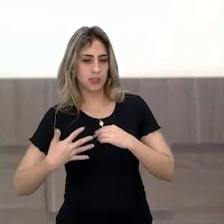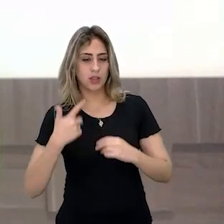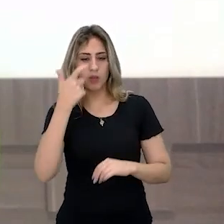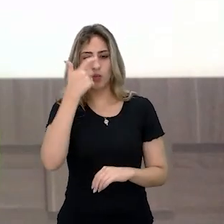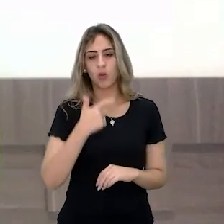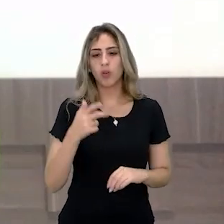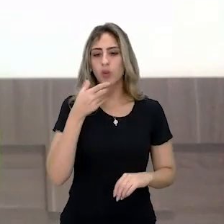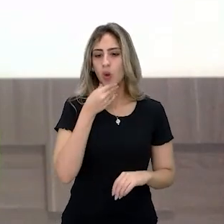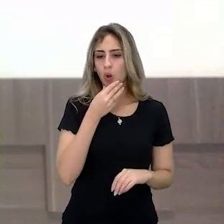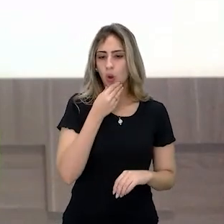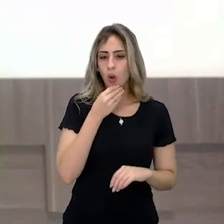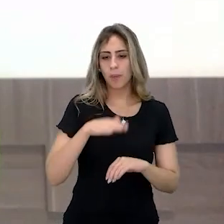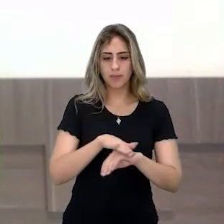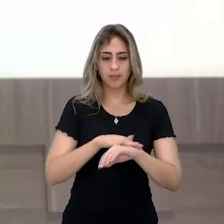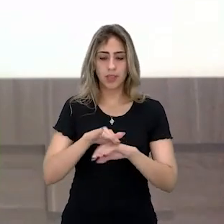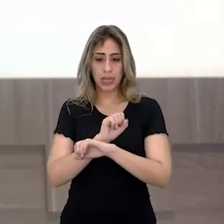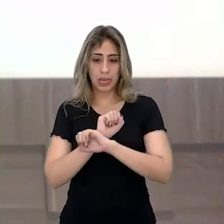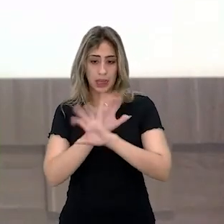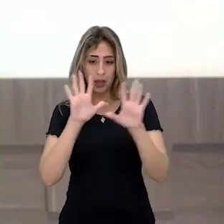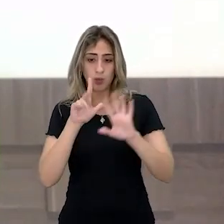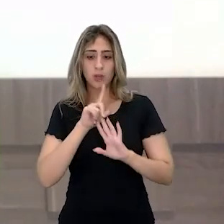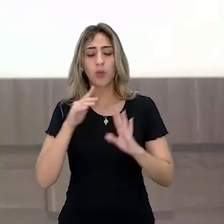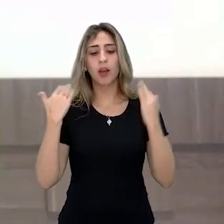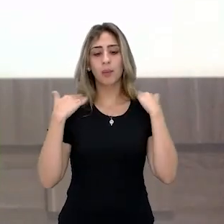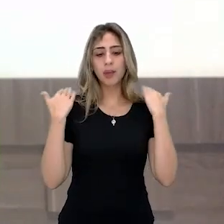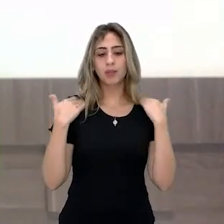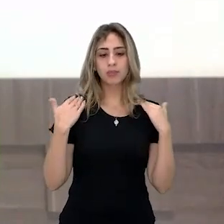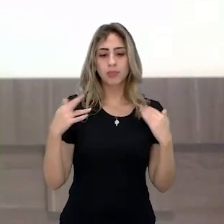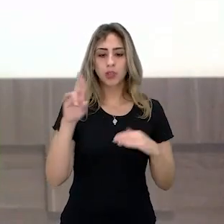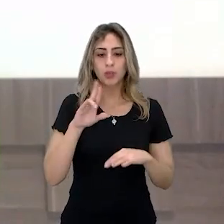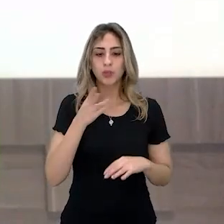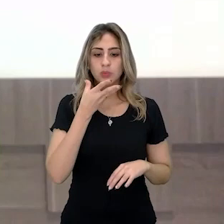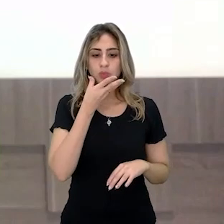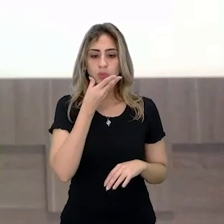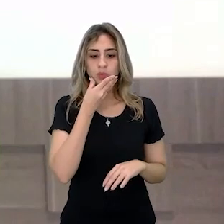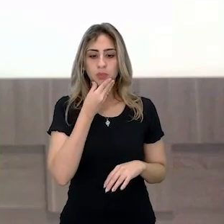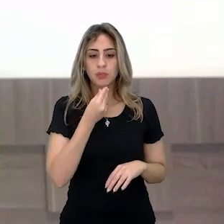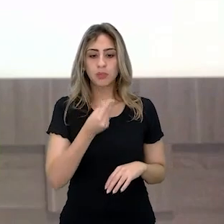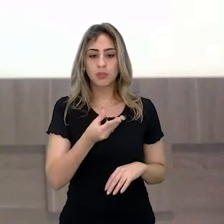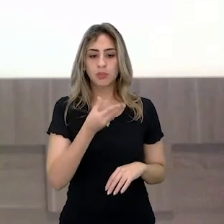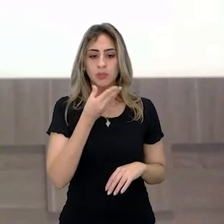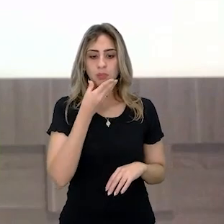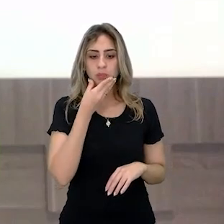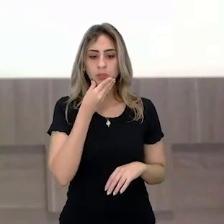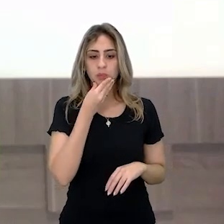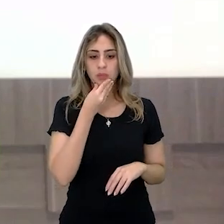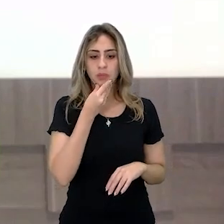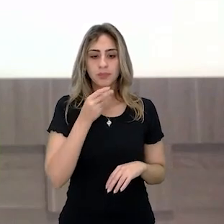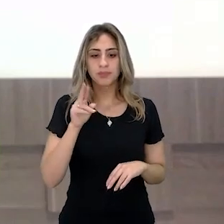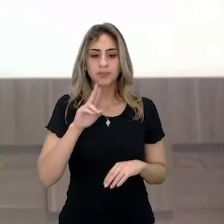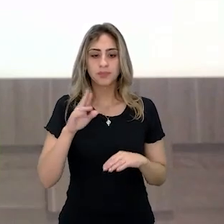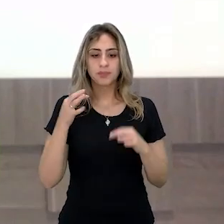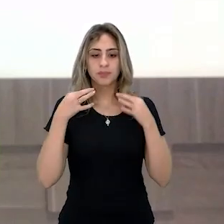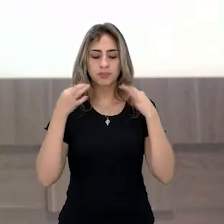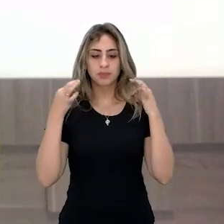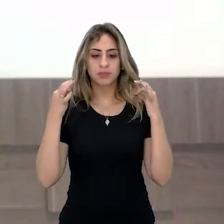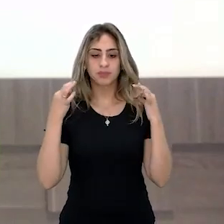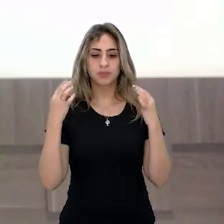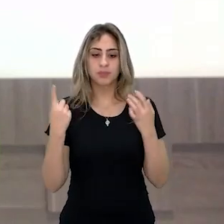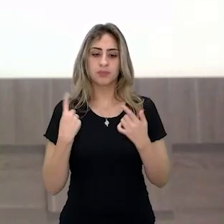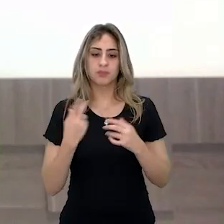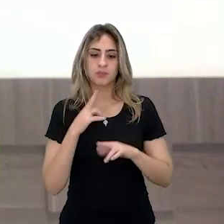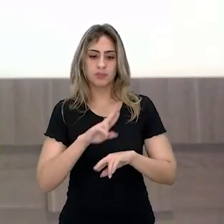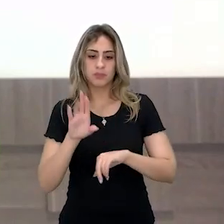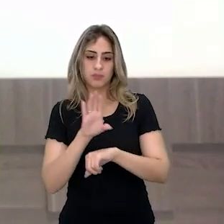Sou homem, de pele clara, tenho cabelos curtos, uso barba, meus cabelos, meus olhos e minha barba são castanhos,